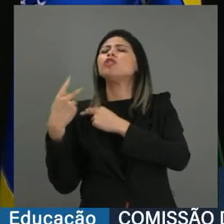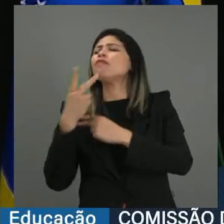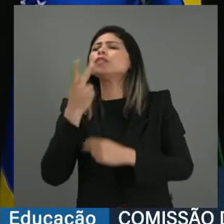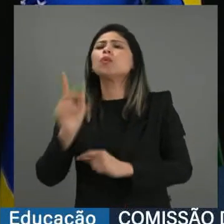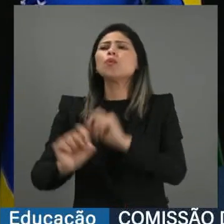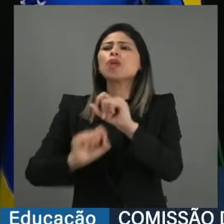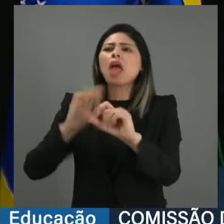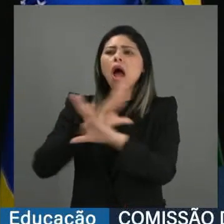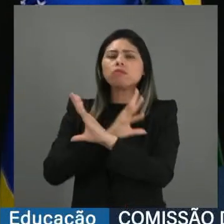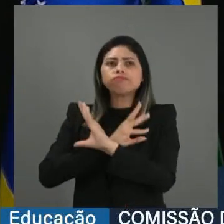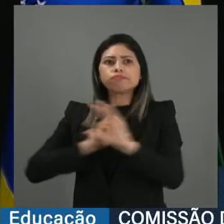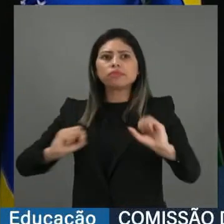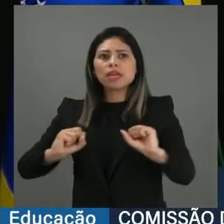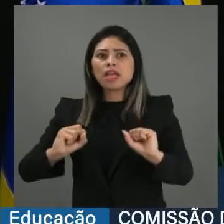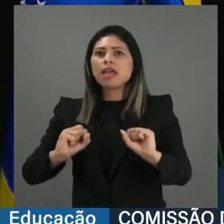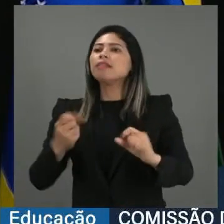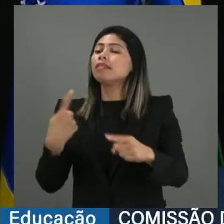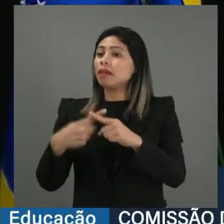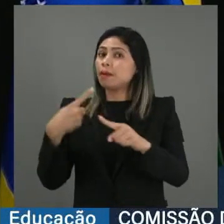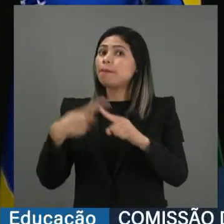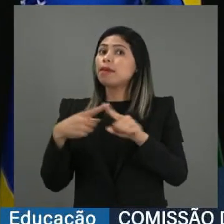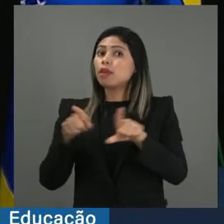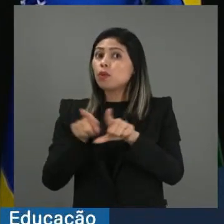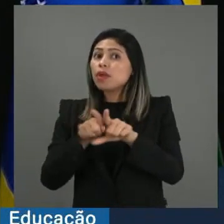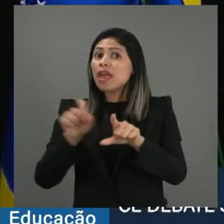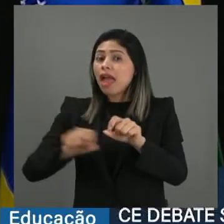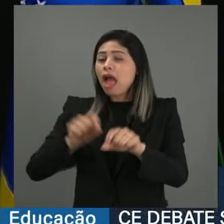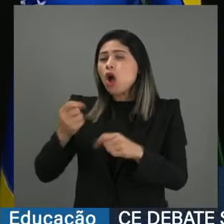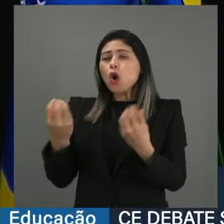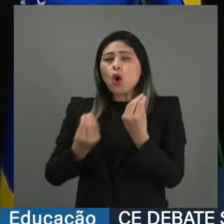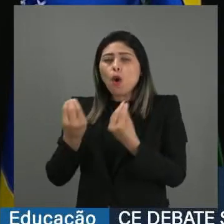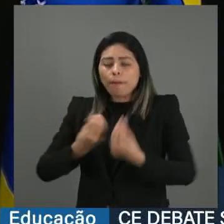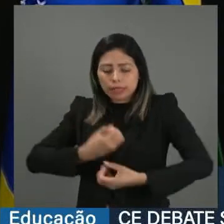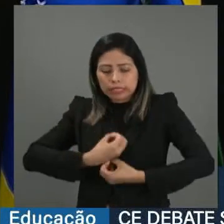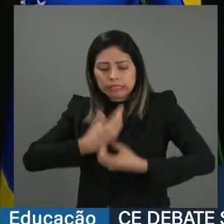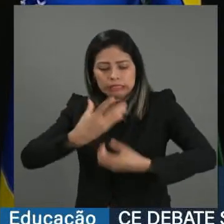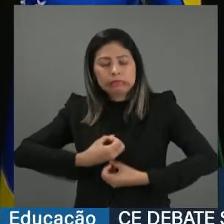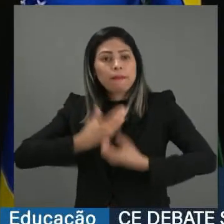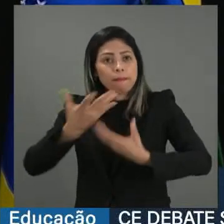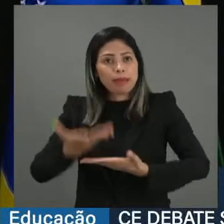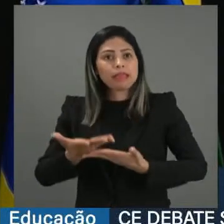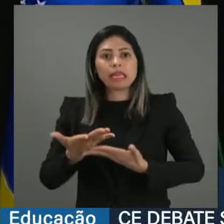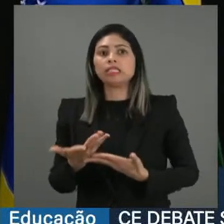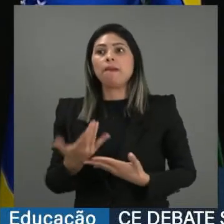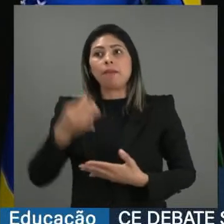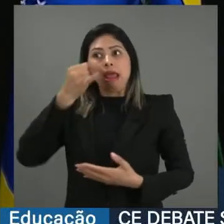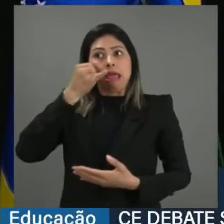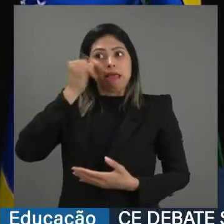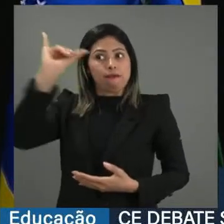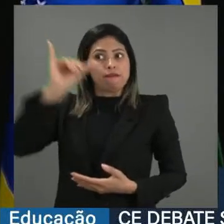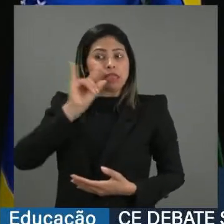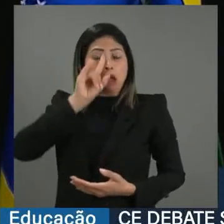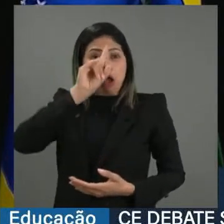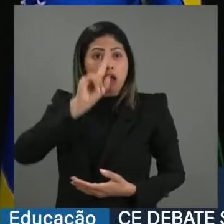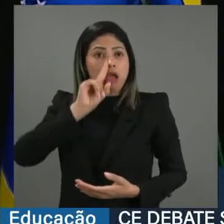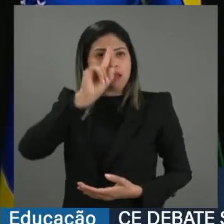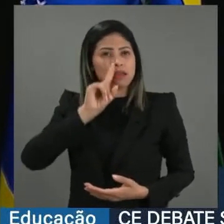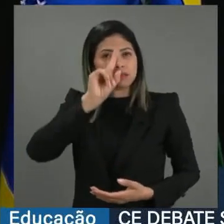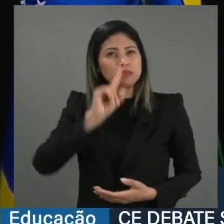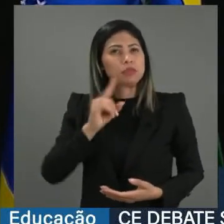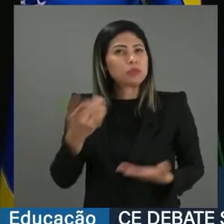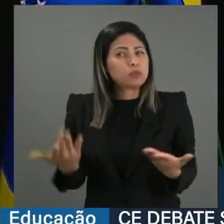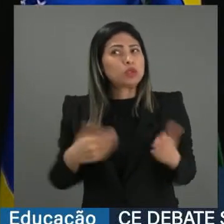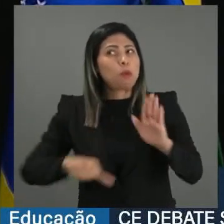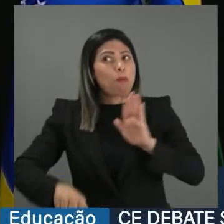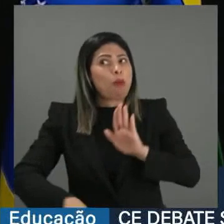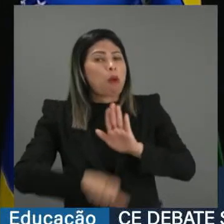com claro cerceamento da liberdade para não terem riscos de serem processados. Olha